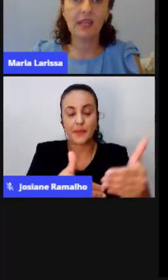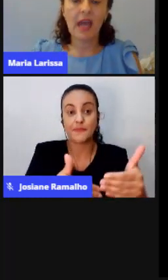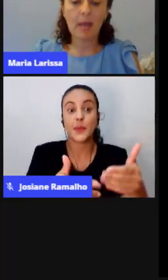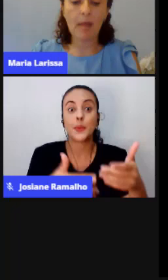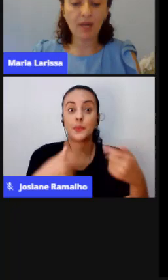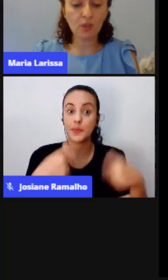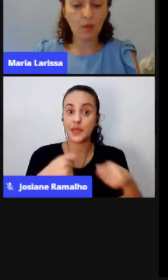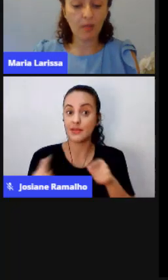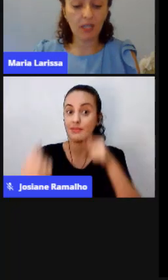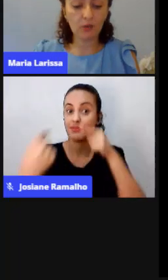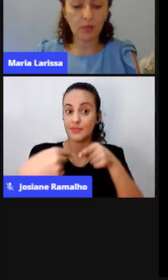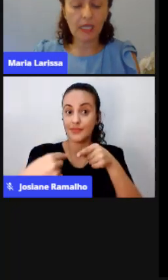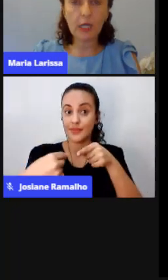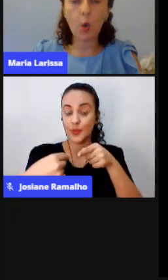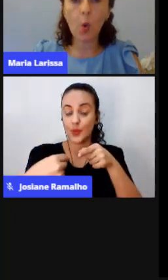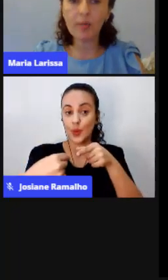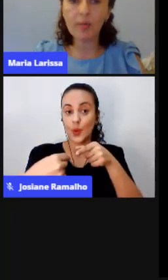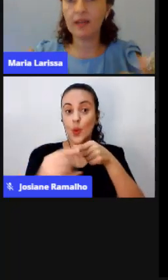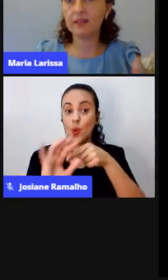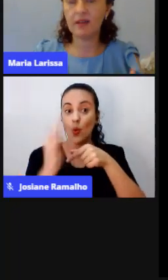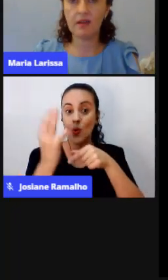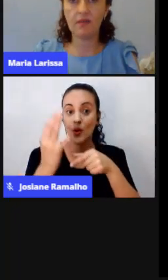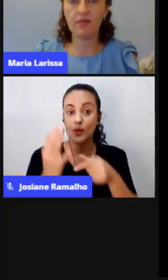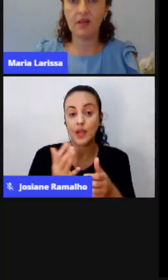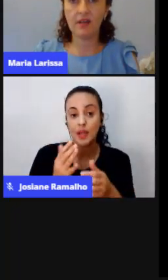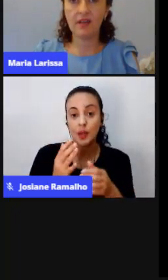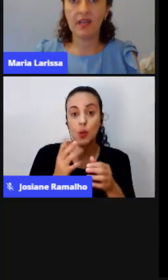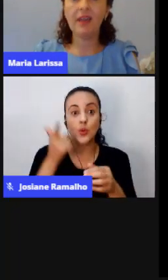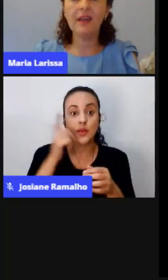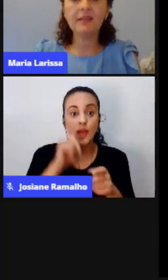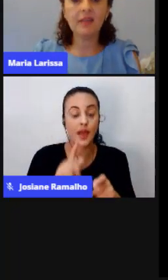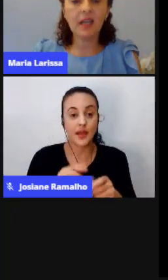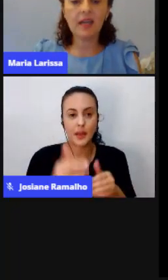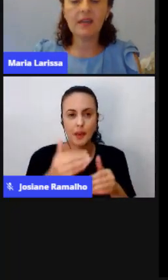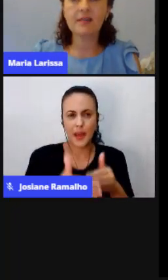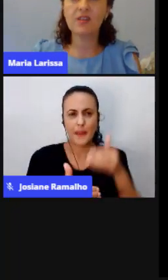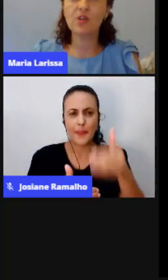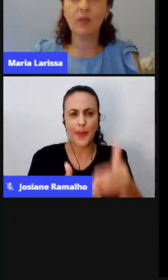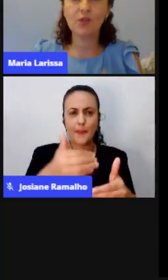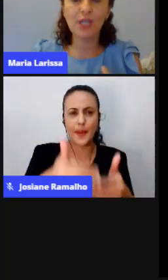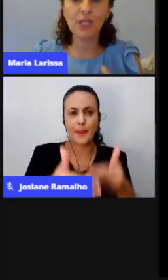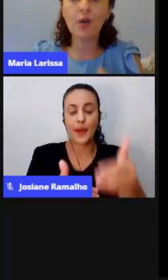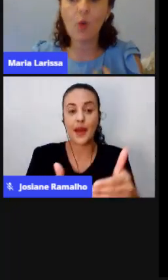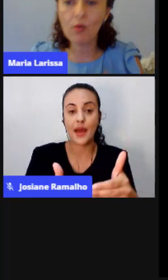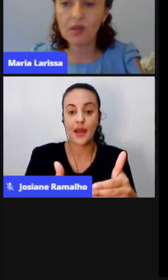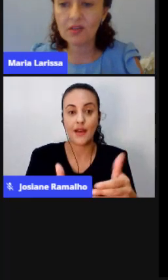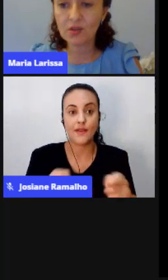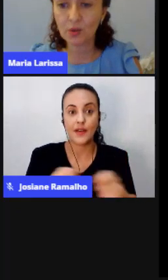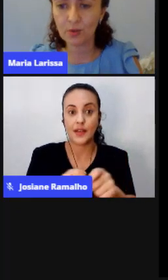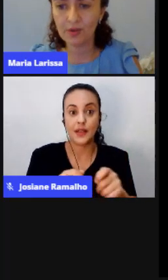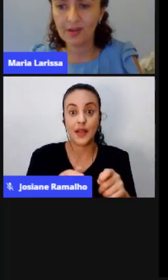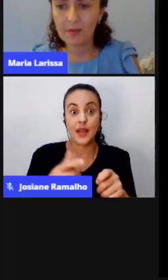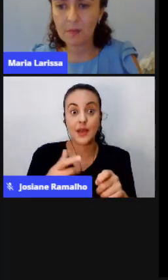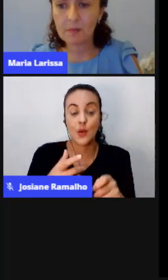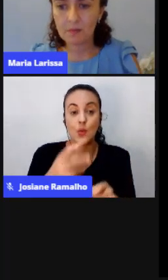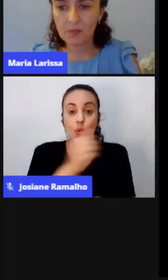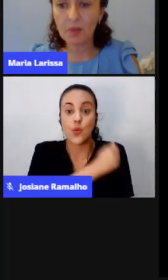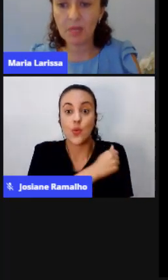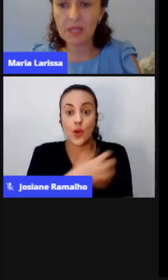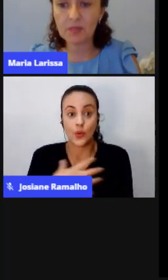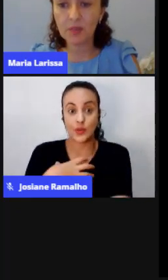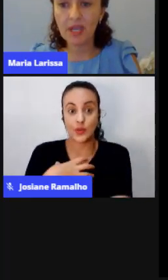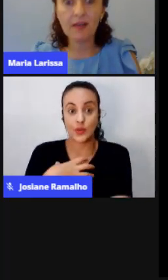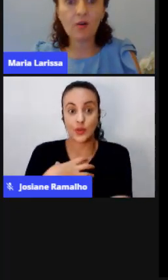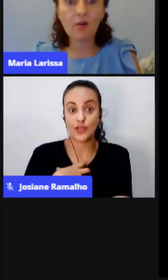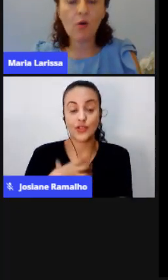desafiado a partir do momento que ele cumpre aquela tarefa. Ele tem aquele sentimento de que ele conquistou,